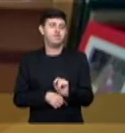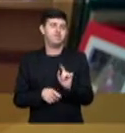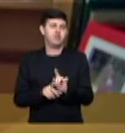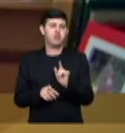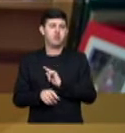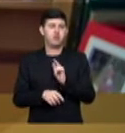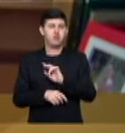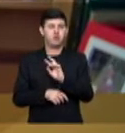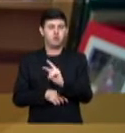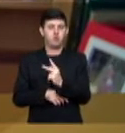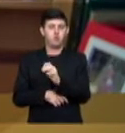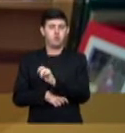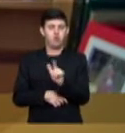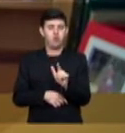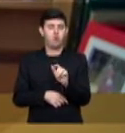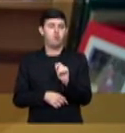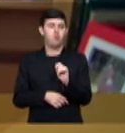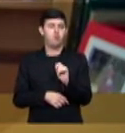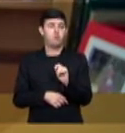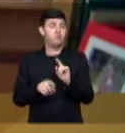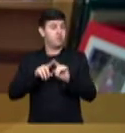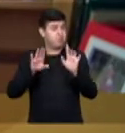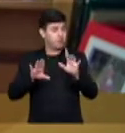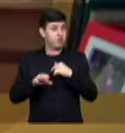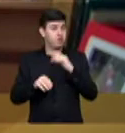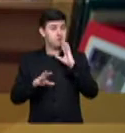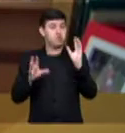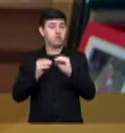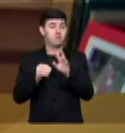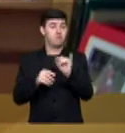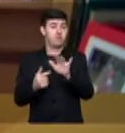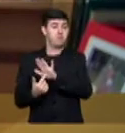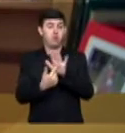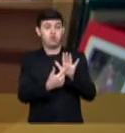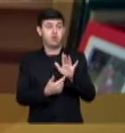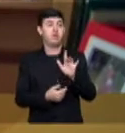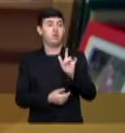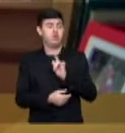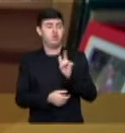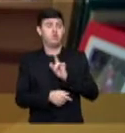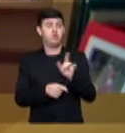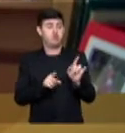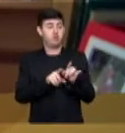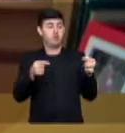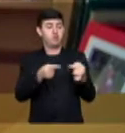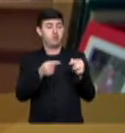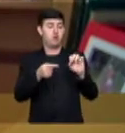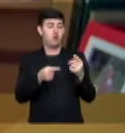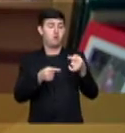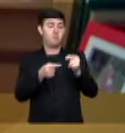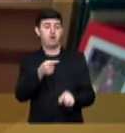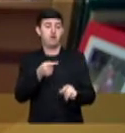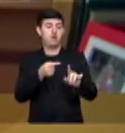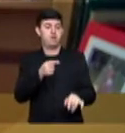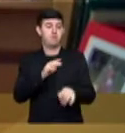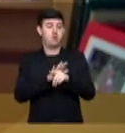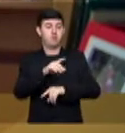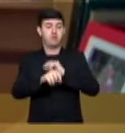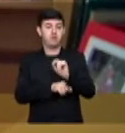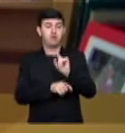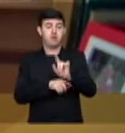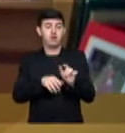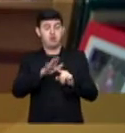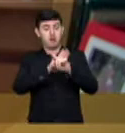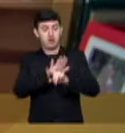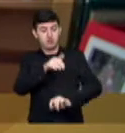atribuições expressos, caberá ao intérprete confirmar a incidência ou não as hipóteses que se lhe apresentem, analisando a Constituição em busca de